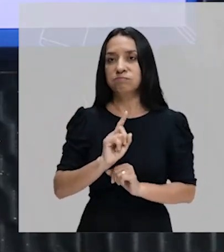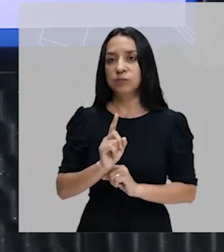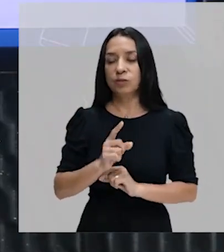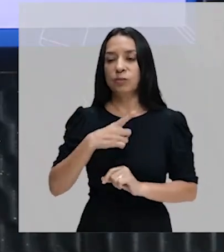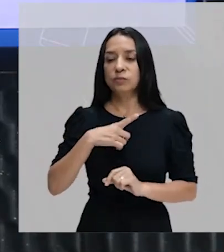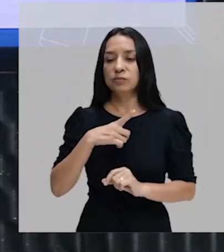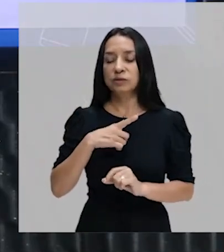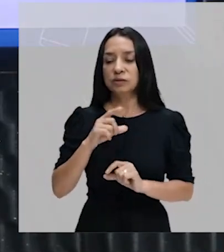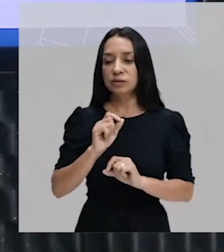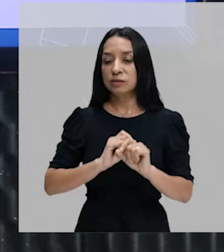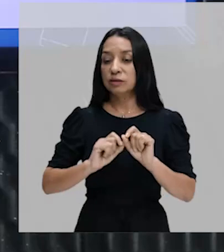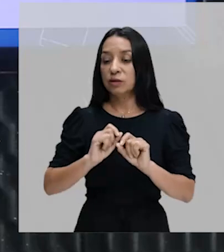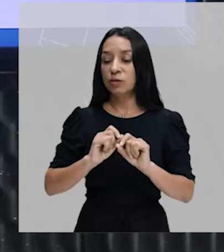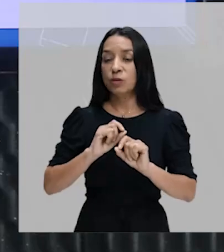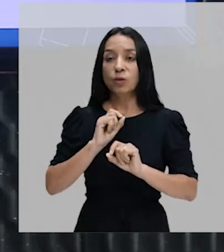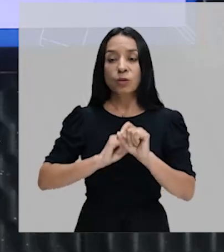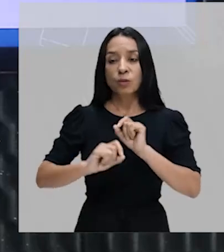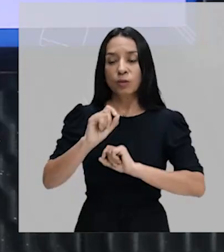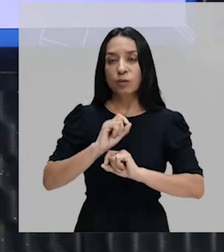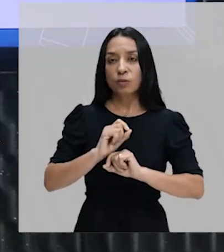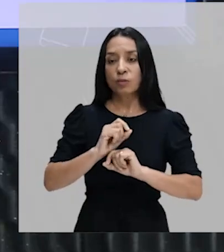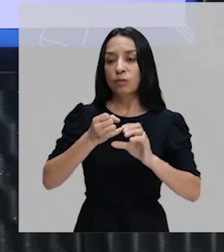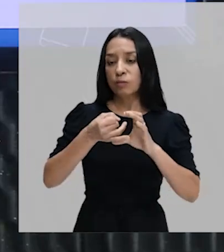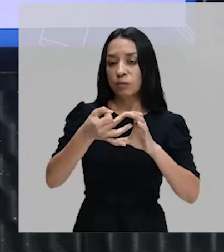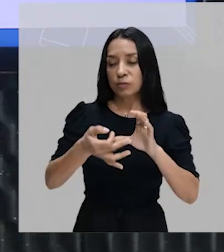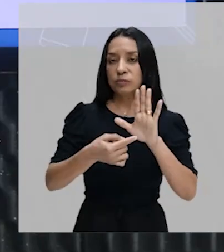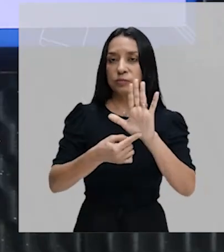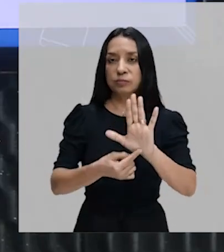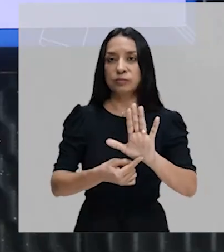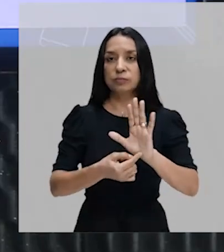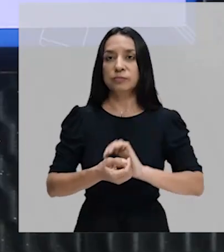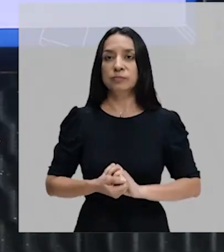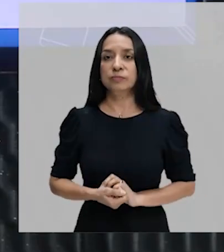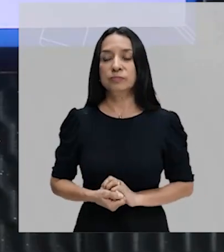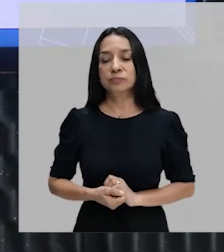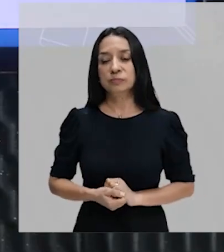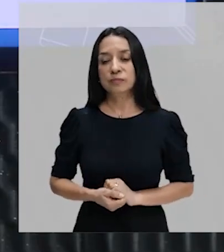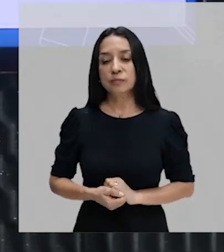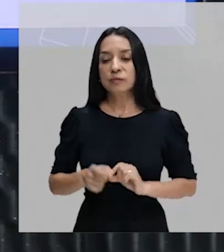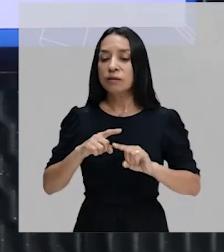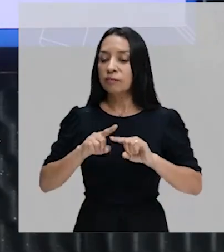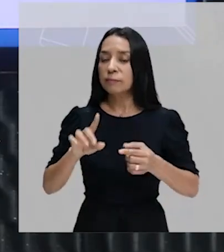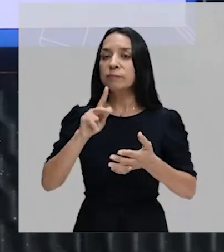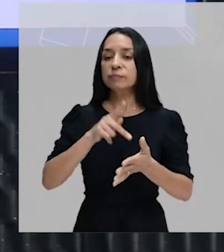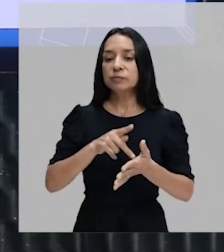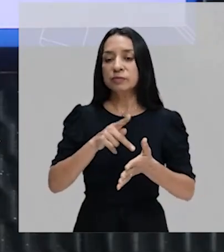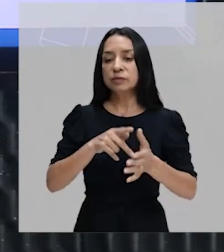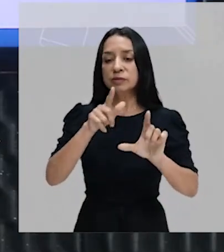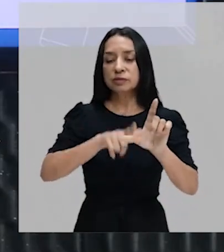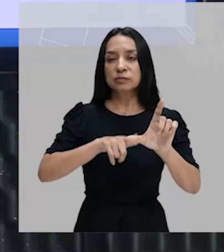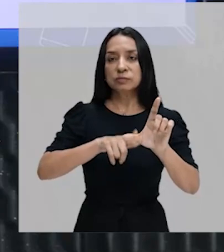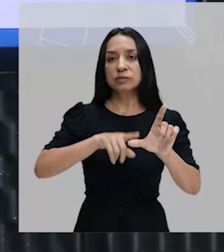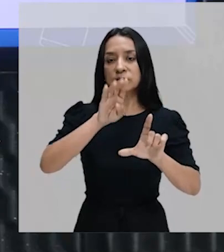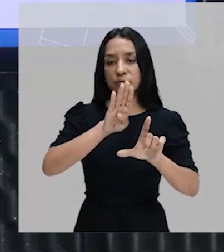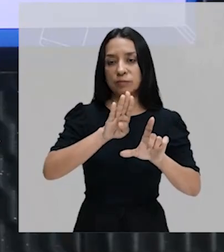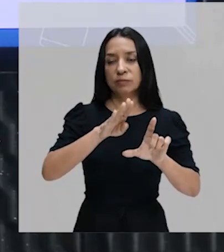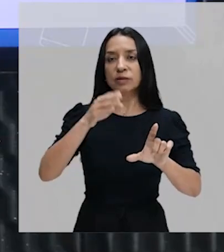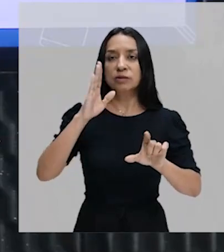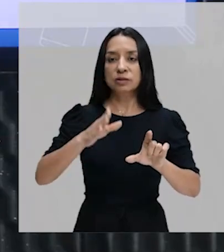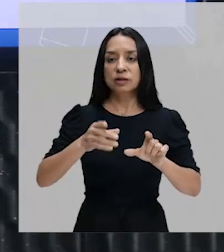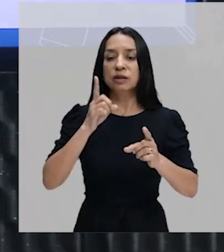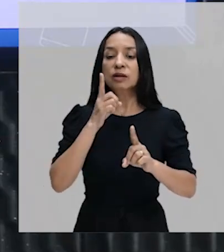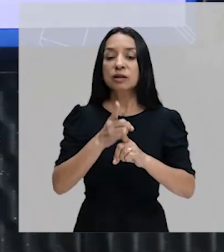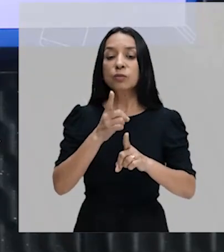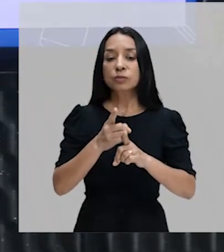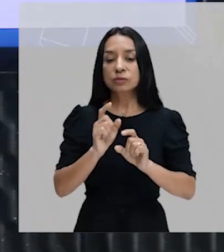né, uma noção de como esse conjunto está sendo apresentado, tá bom? Mas, de fato, na nossa letra B, nós já encontramos o